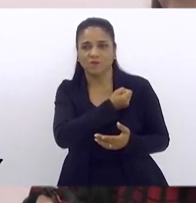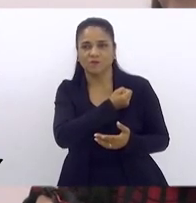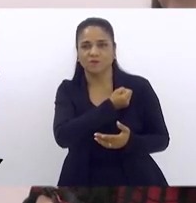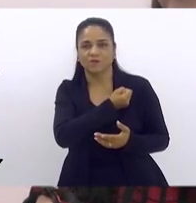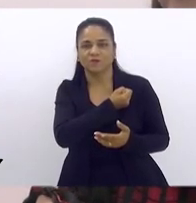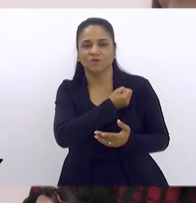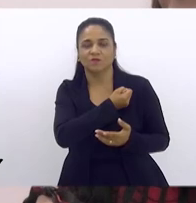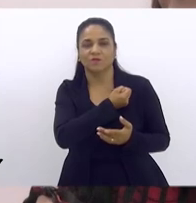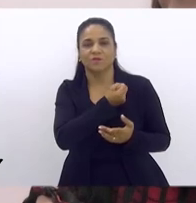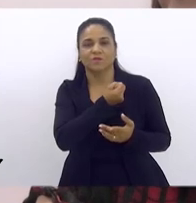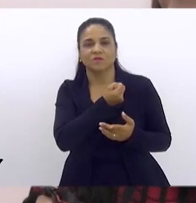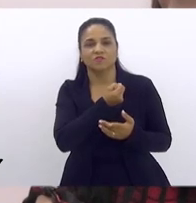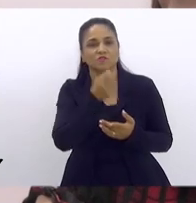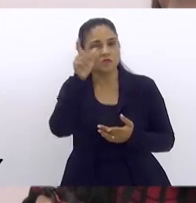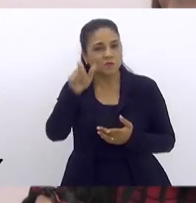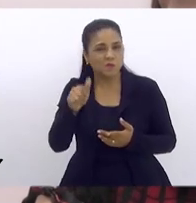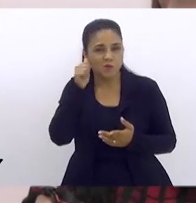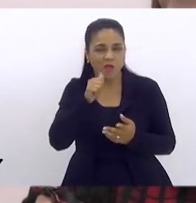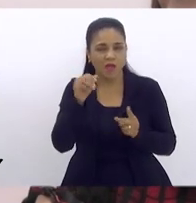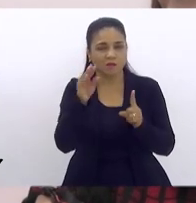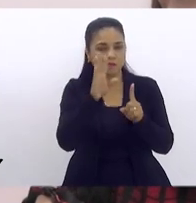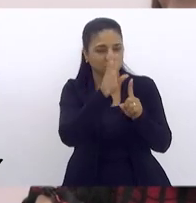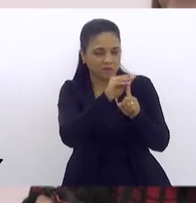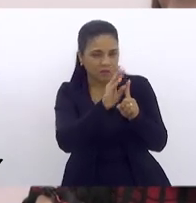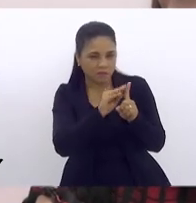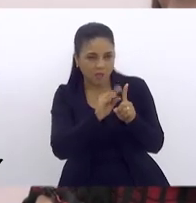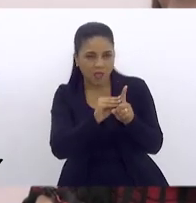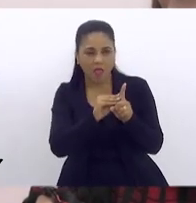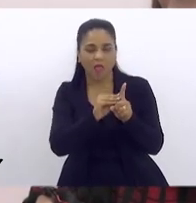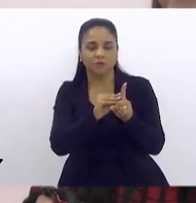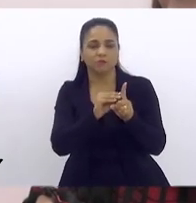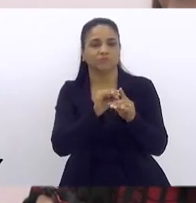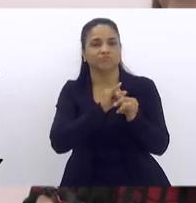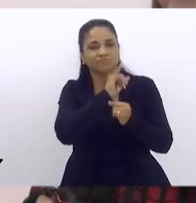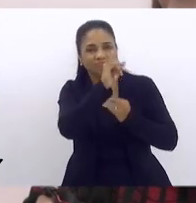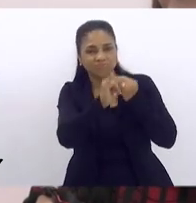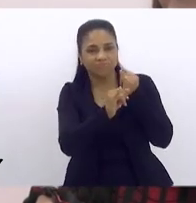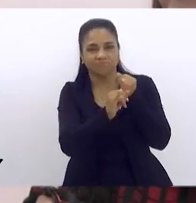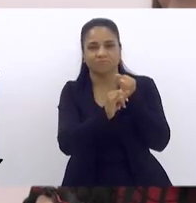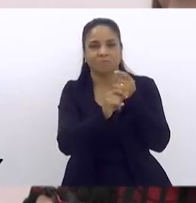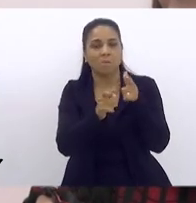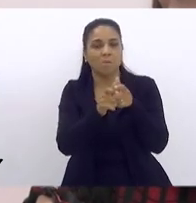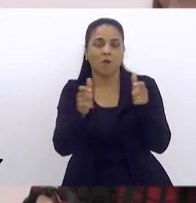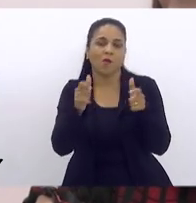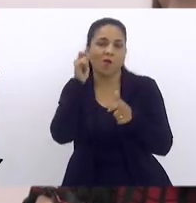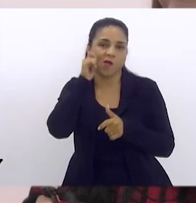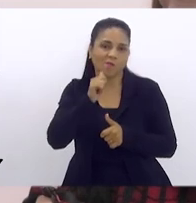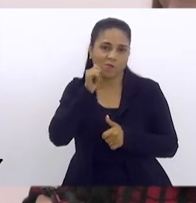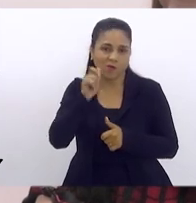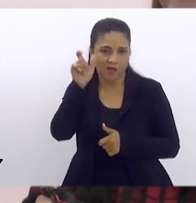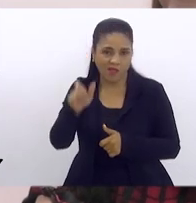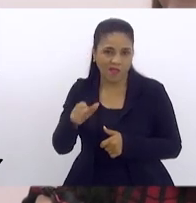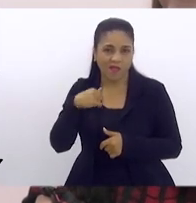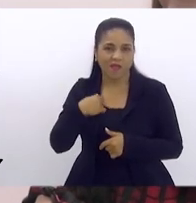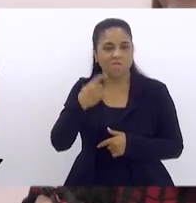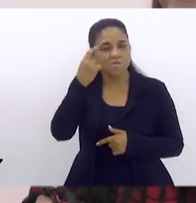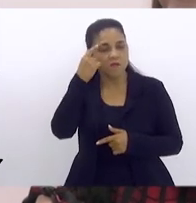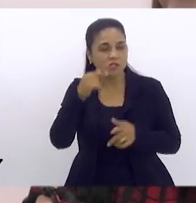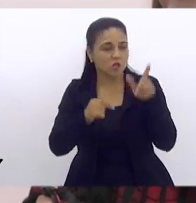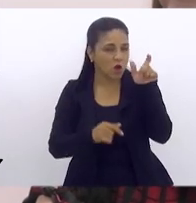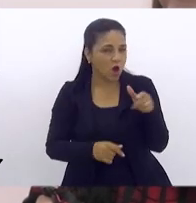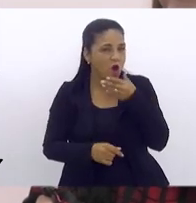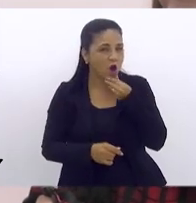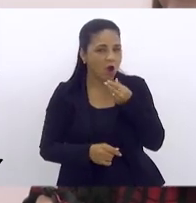assédio né de tudo que todos os crimes eles são maiores na internet do que ao vivo porque a pessoa ela acha que ela é valente ninguém vai pegar ninguém vai